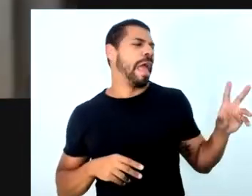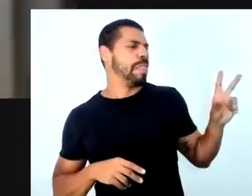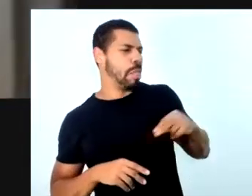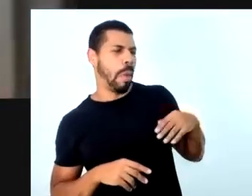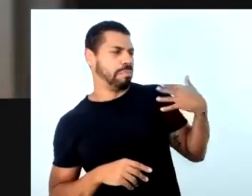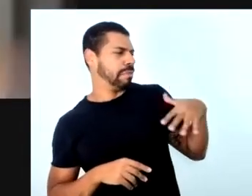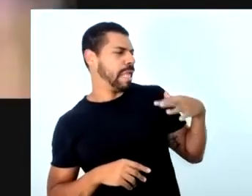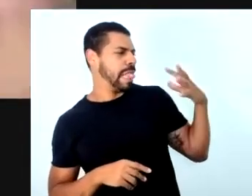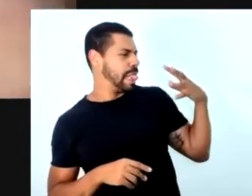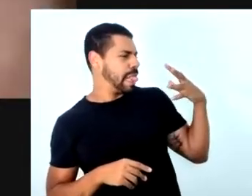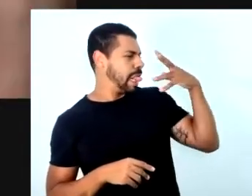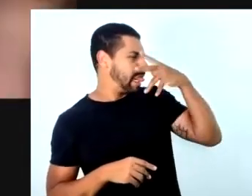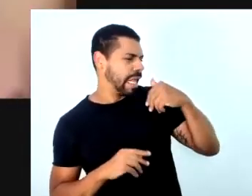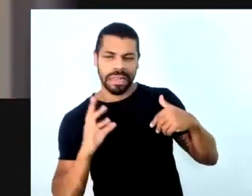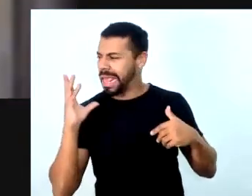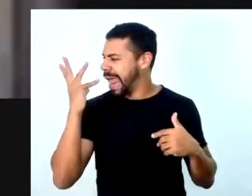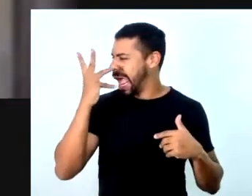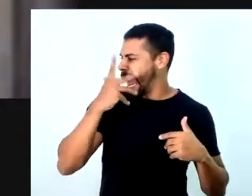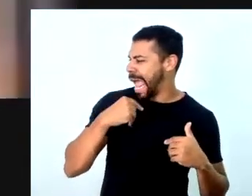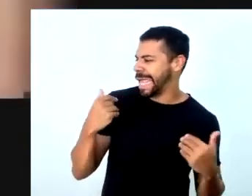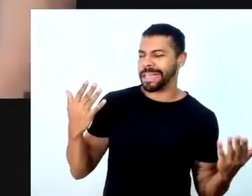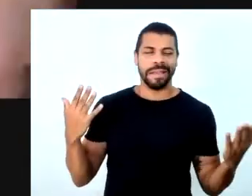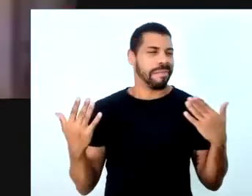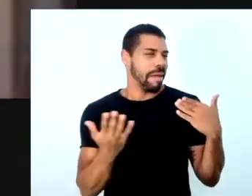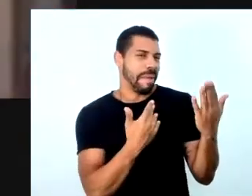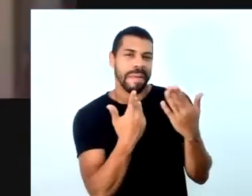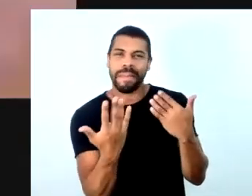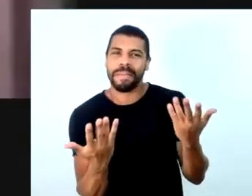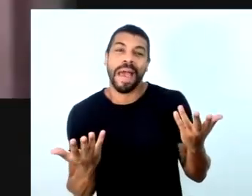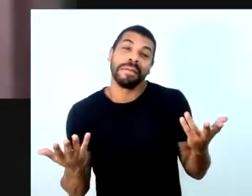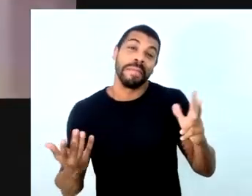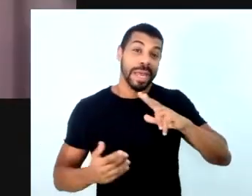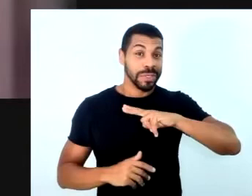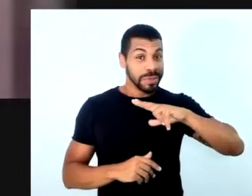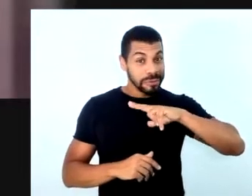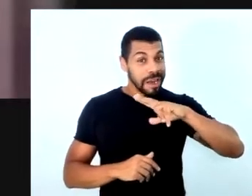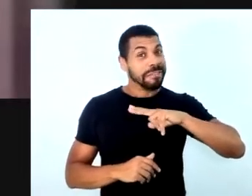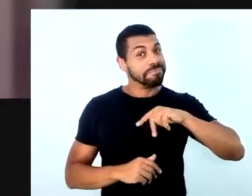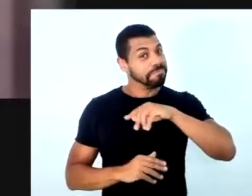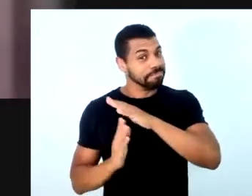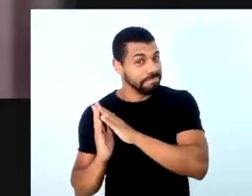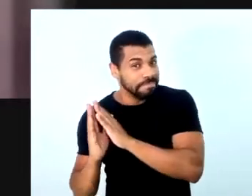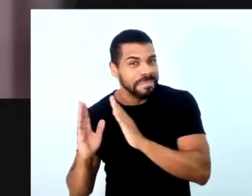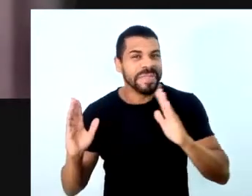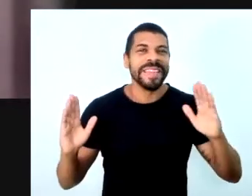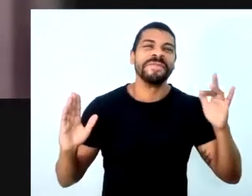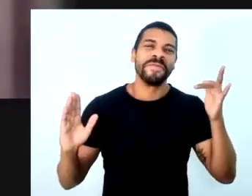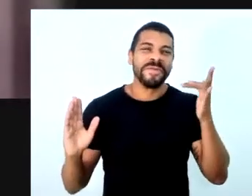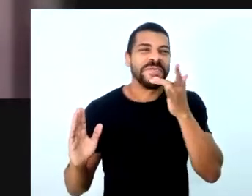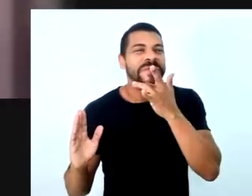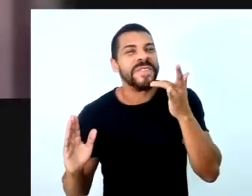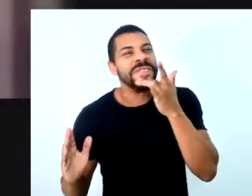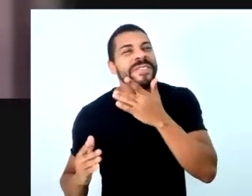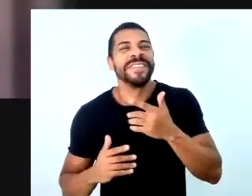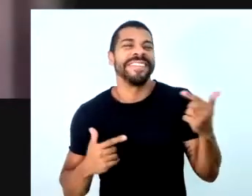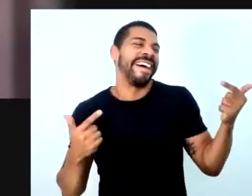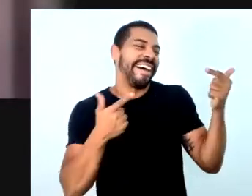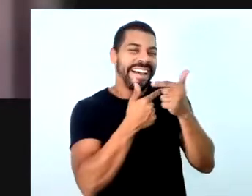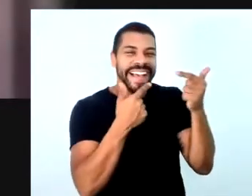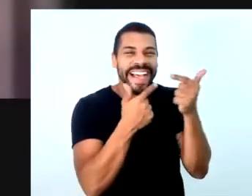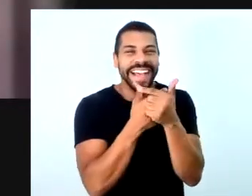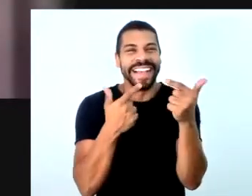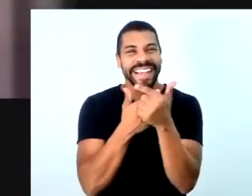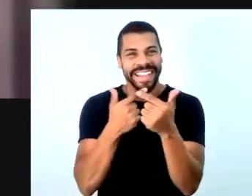de camarim, tinha os elogios, elas são muito afetuosas, né, umas com as outras. Então, foi um processo